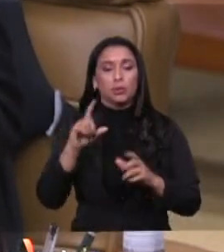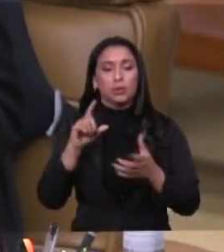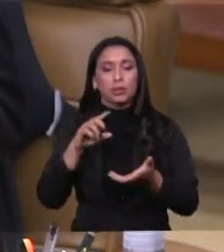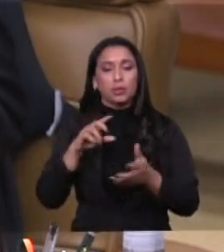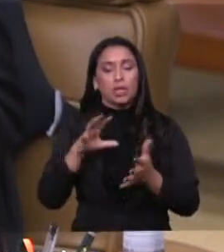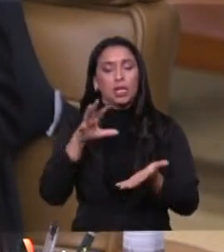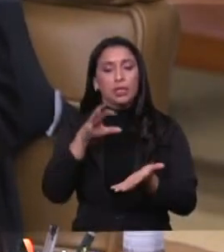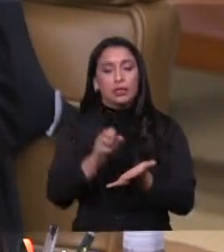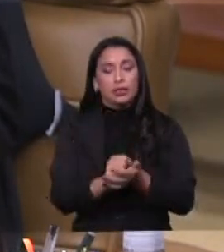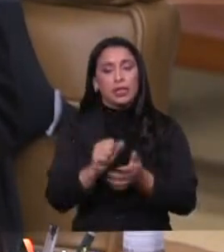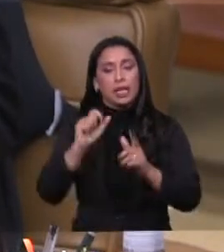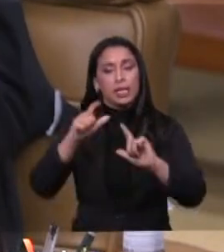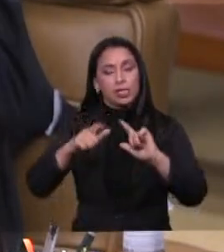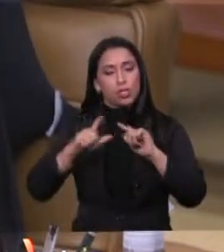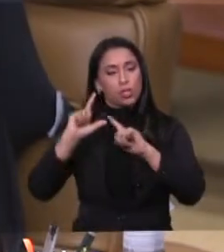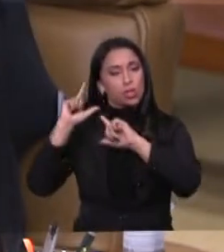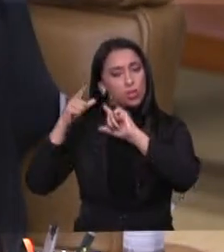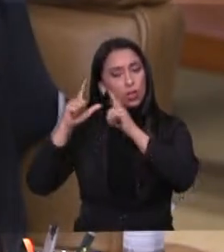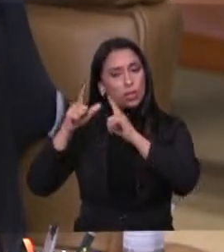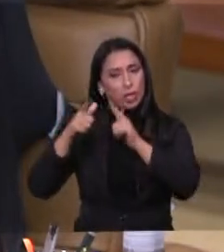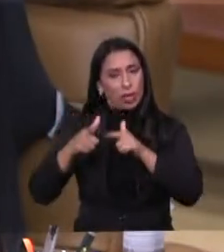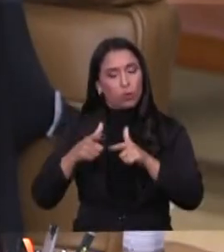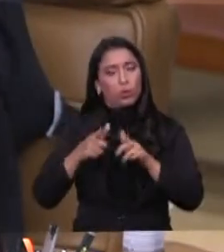indígena é distinta da posse civil,